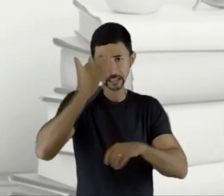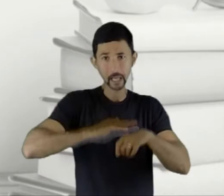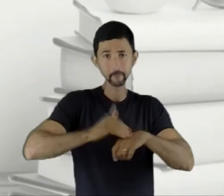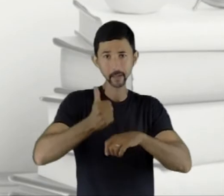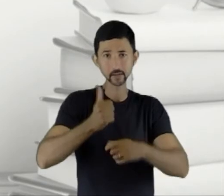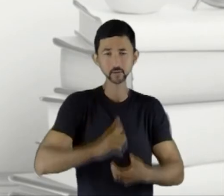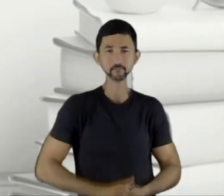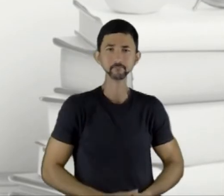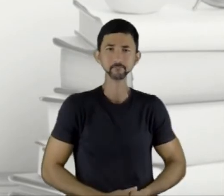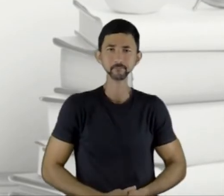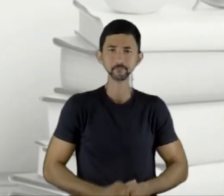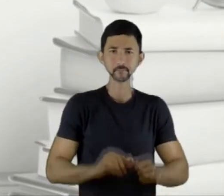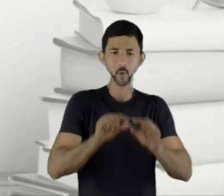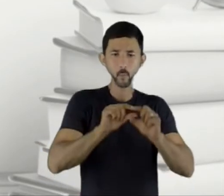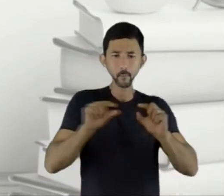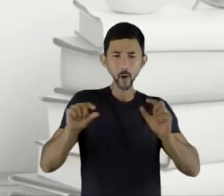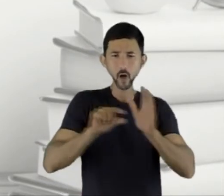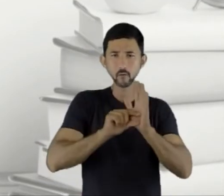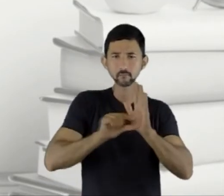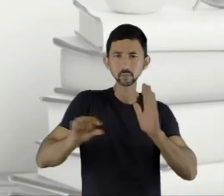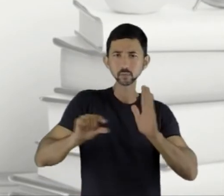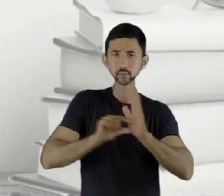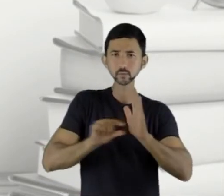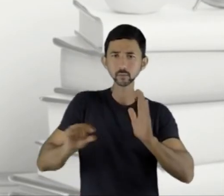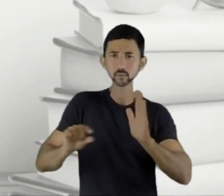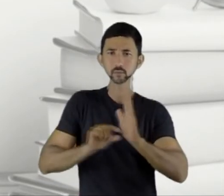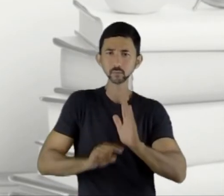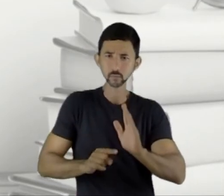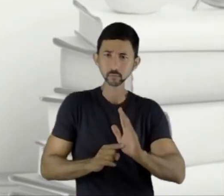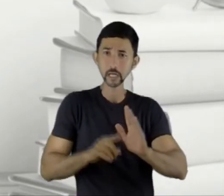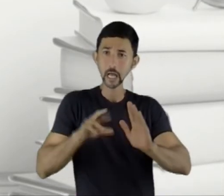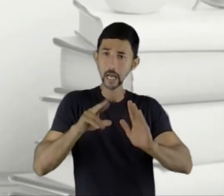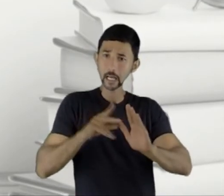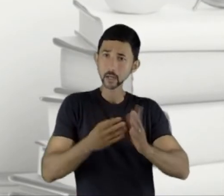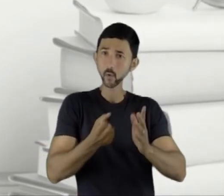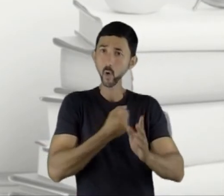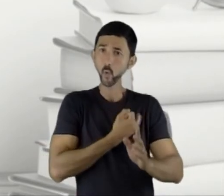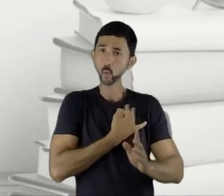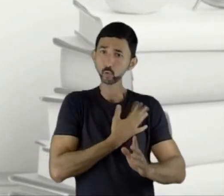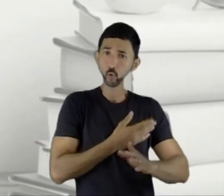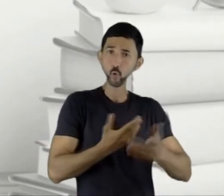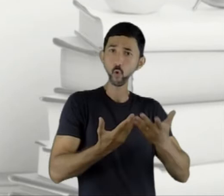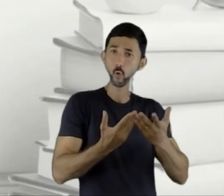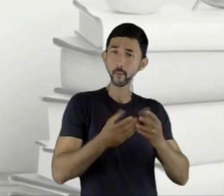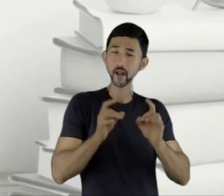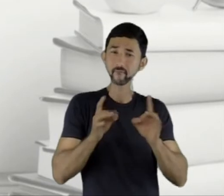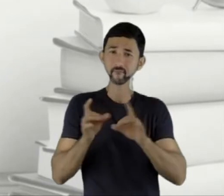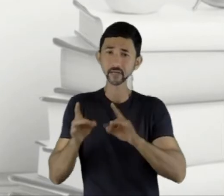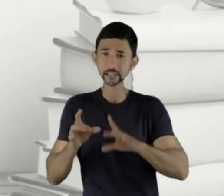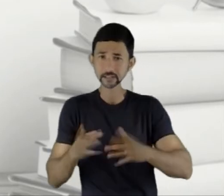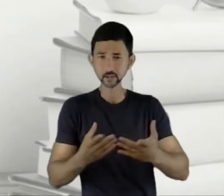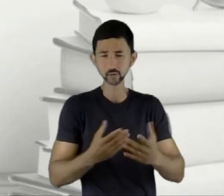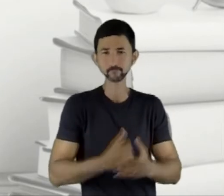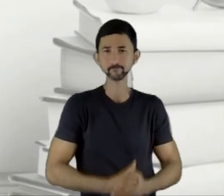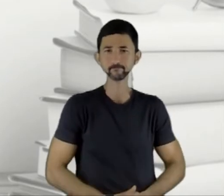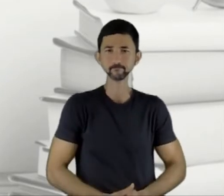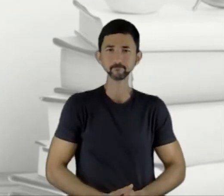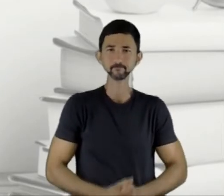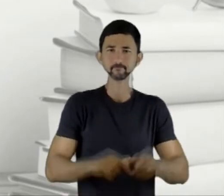O comprimento de cada barra deve ser proporcional à quantidade de unidade vendida